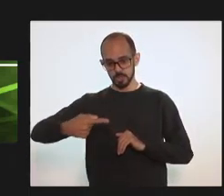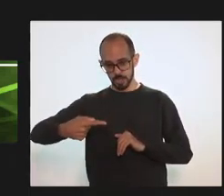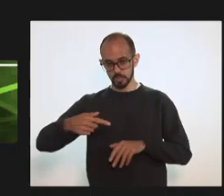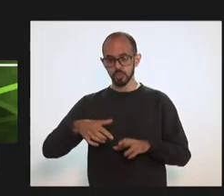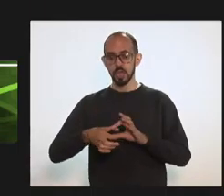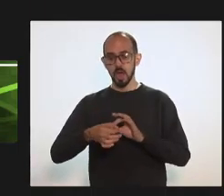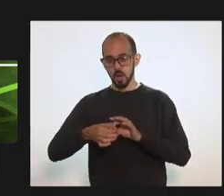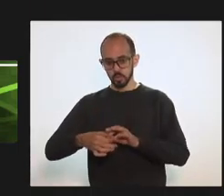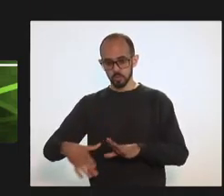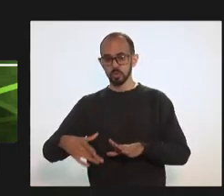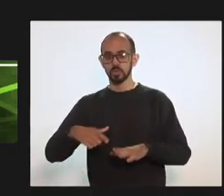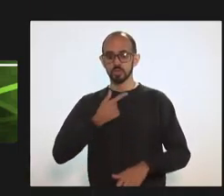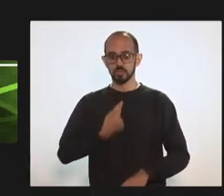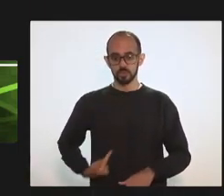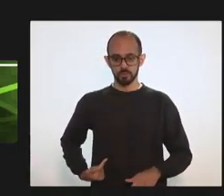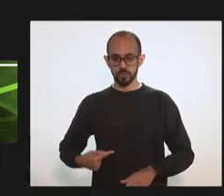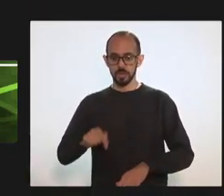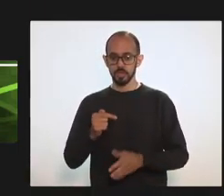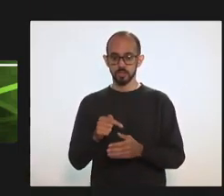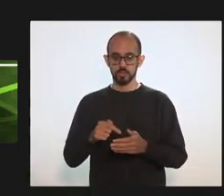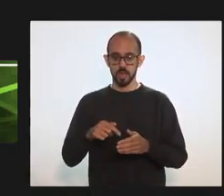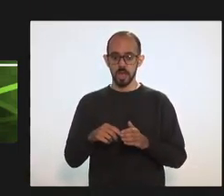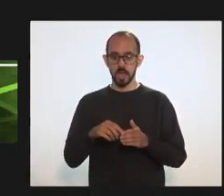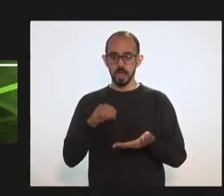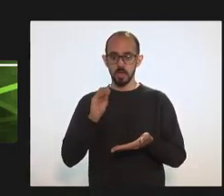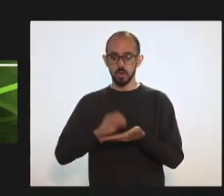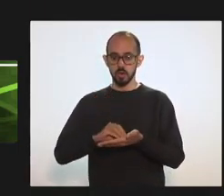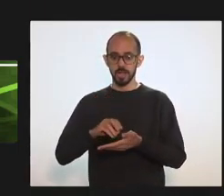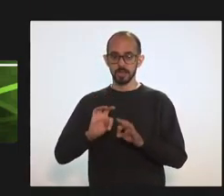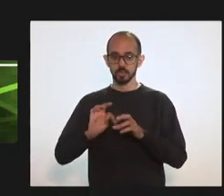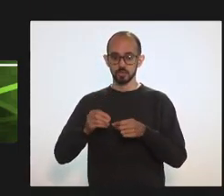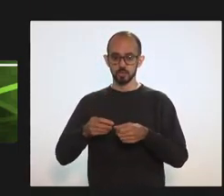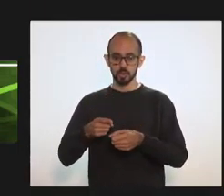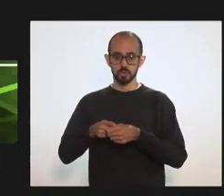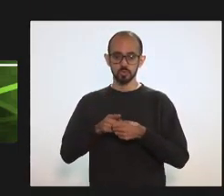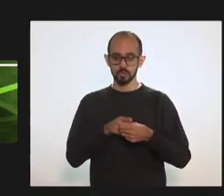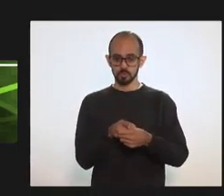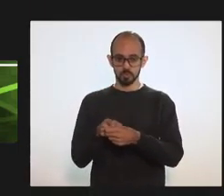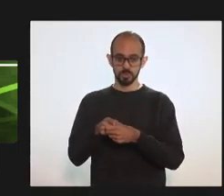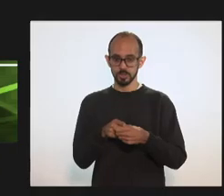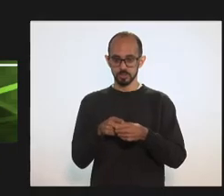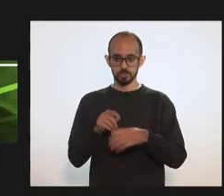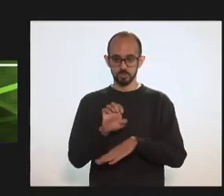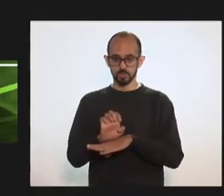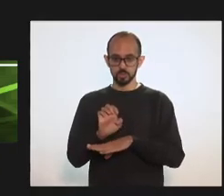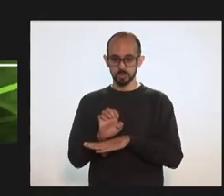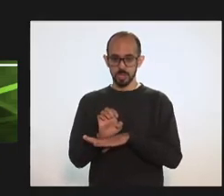vista, eu queria sugerir à deputada Mônica Francisco que observasse a lei estadual em vigor,